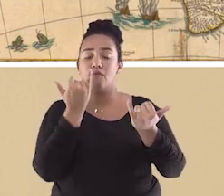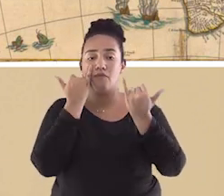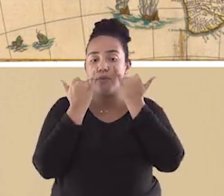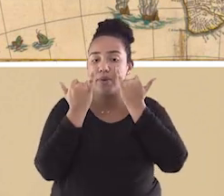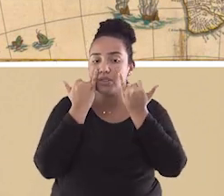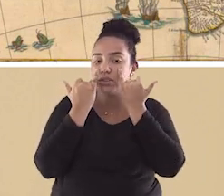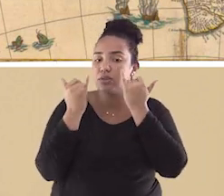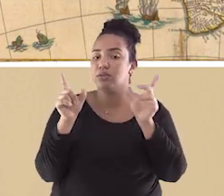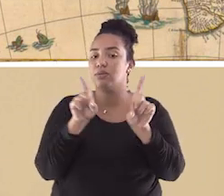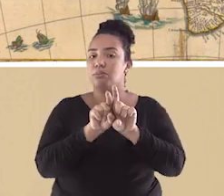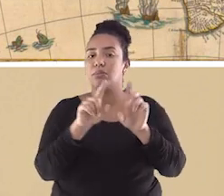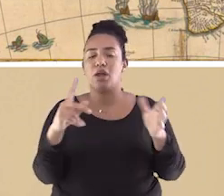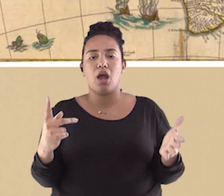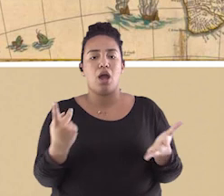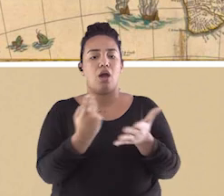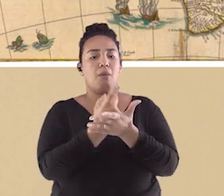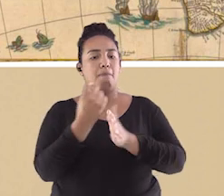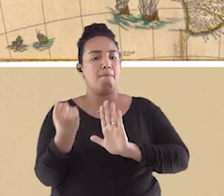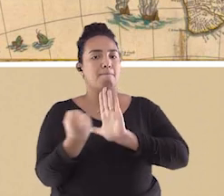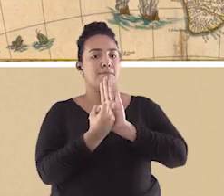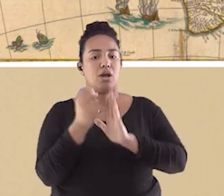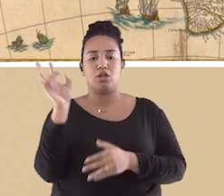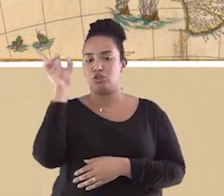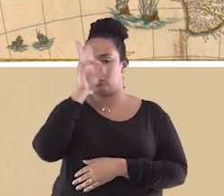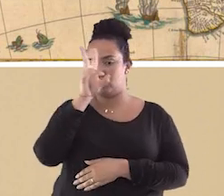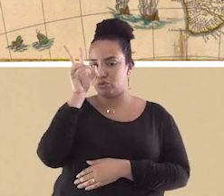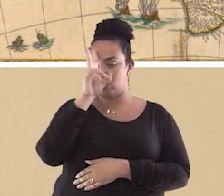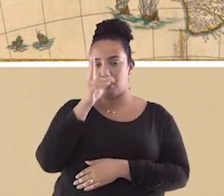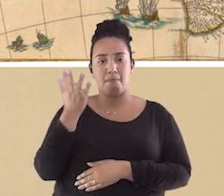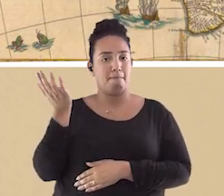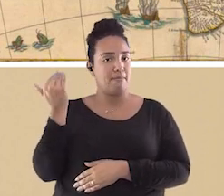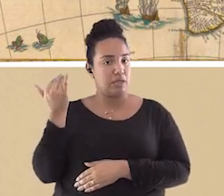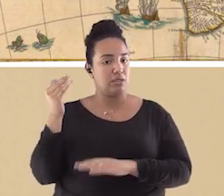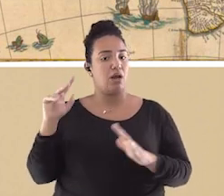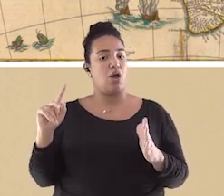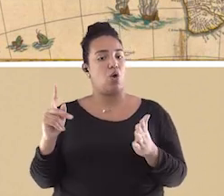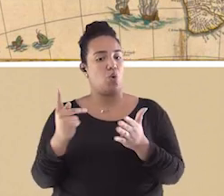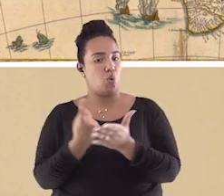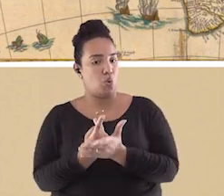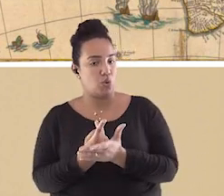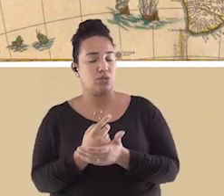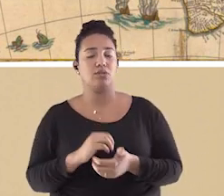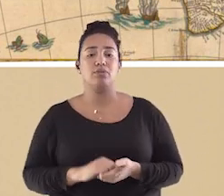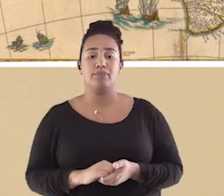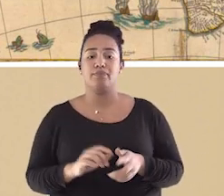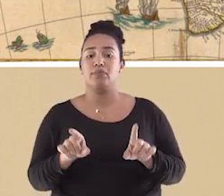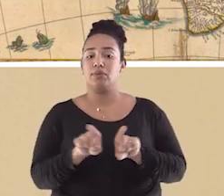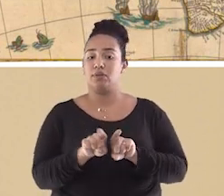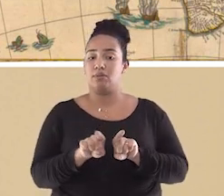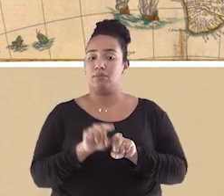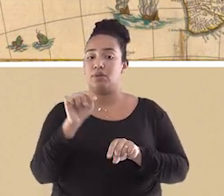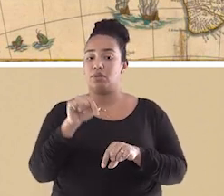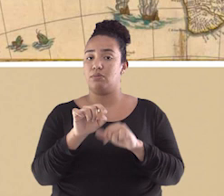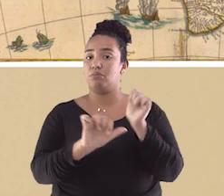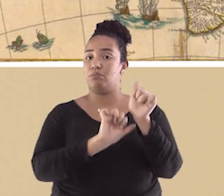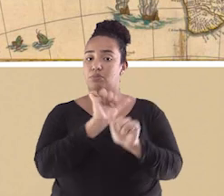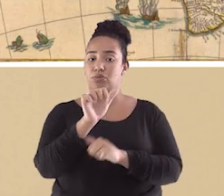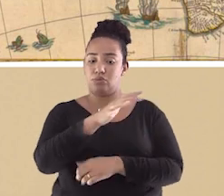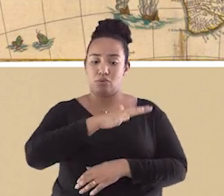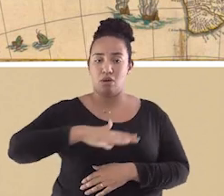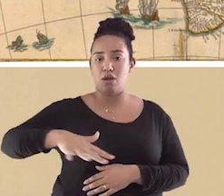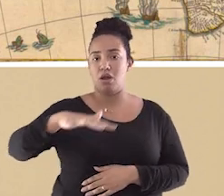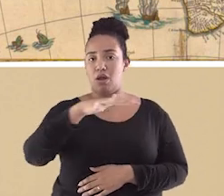dados e acontecimentos históricos que aconteceram no passado e que alteraram o espaço